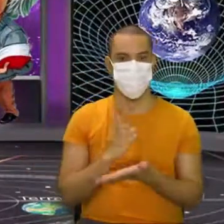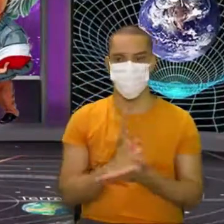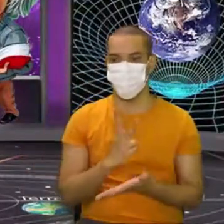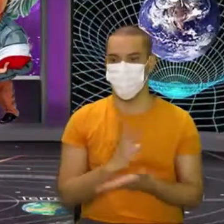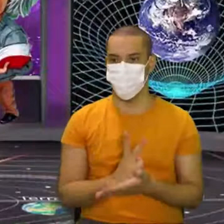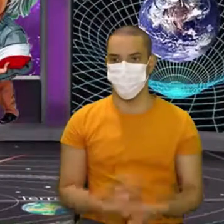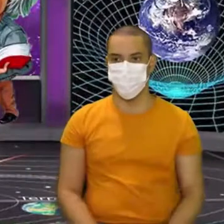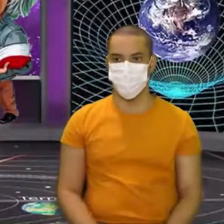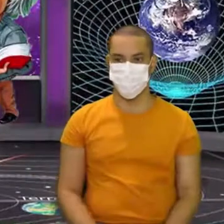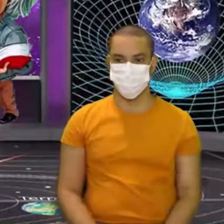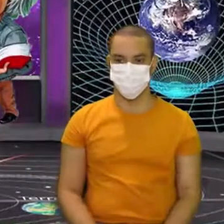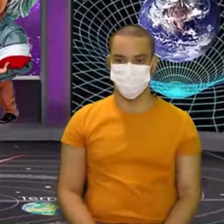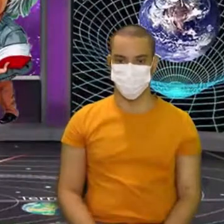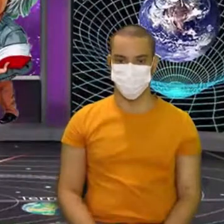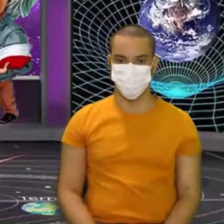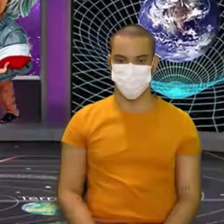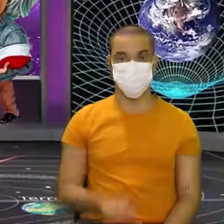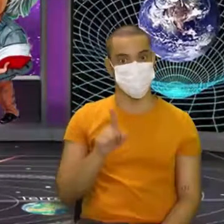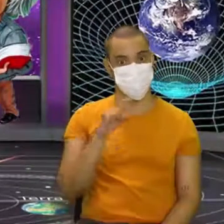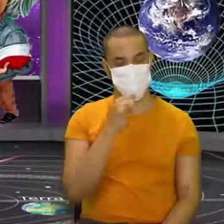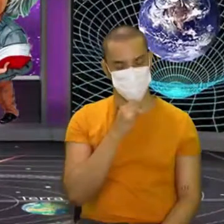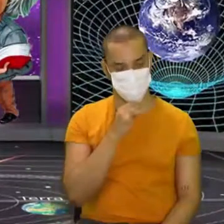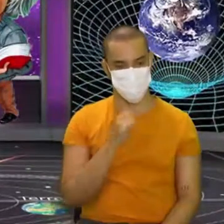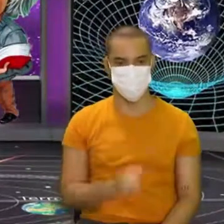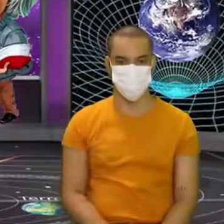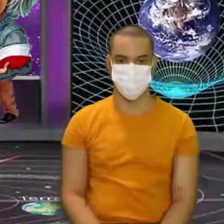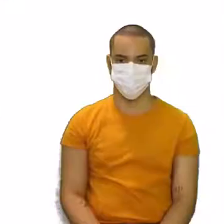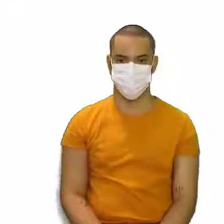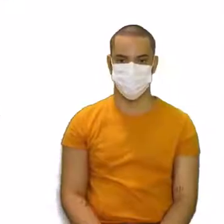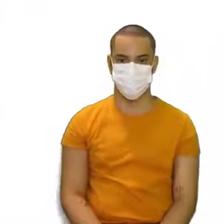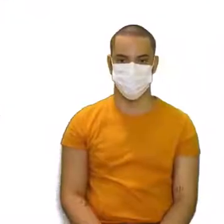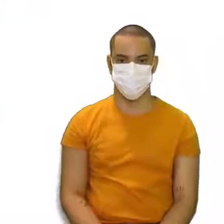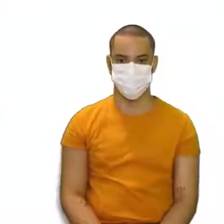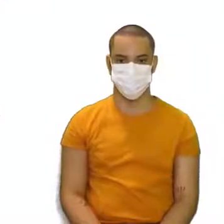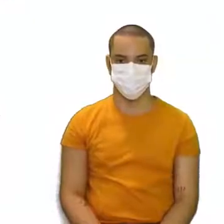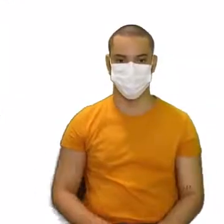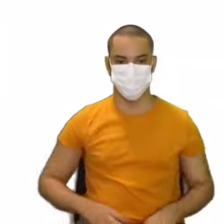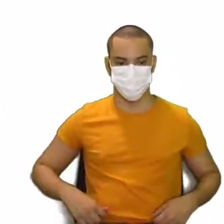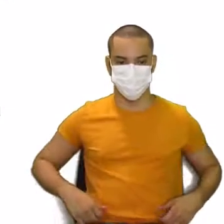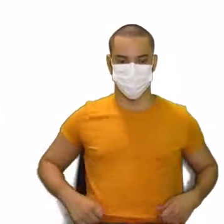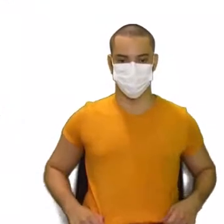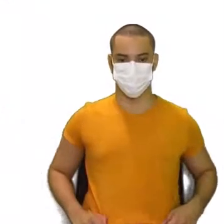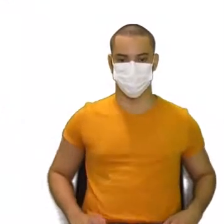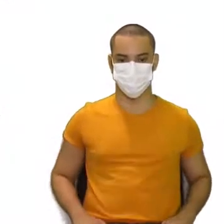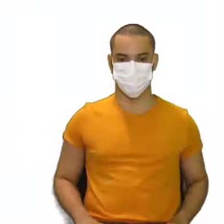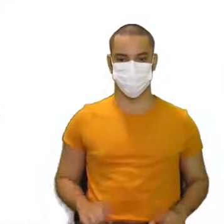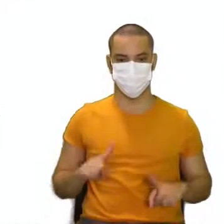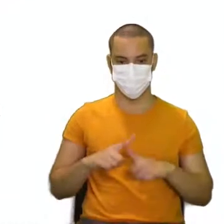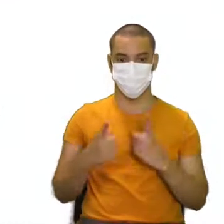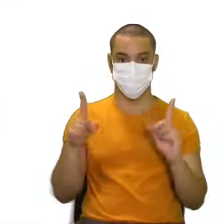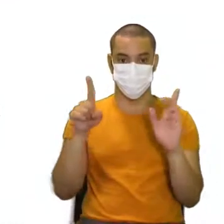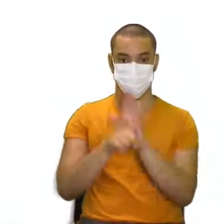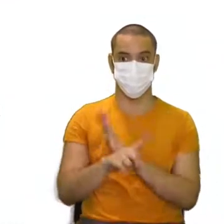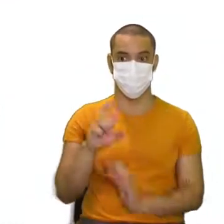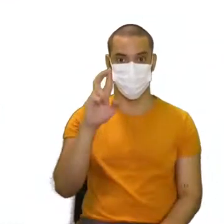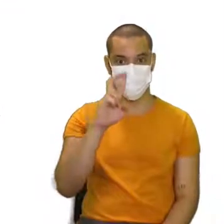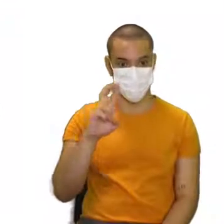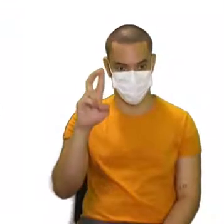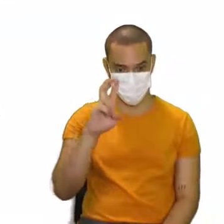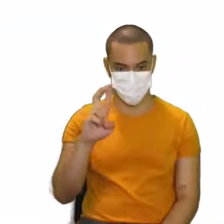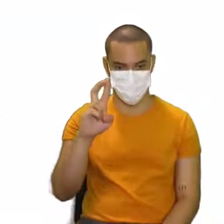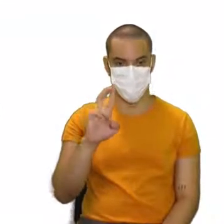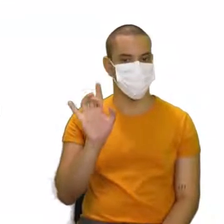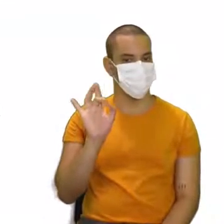em movimento circular é um exemplo Tá então vamos lá continuando só que aqui é uma questão a observar mesmo tá